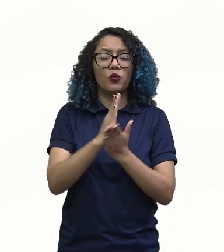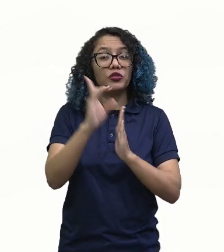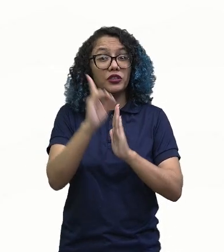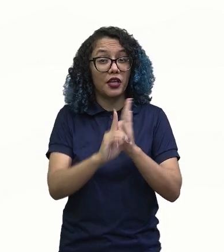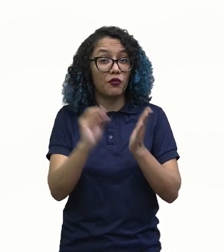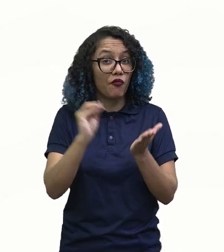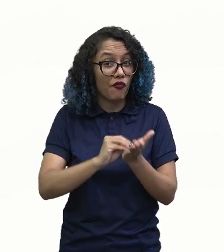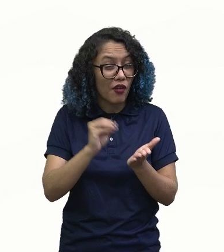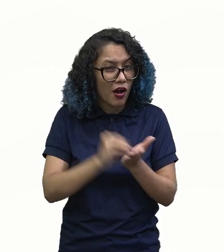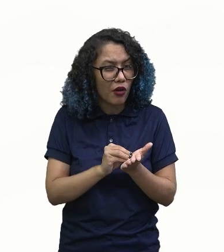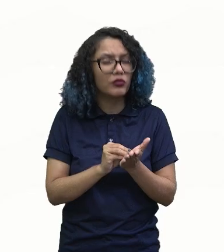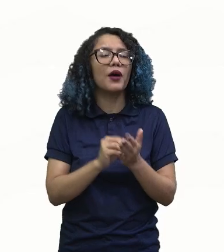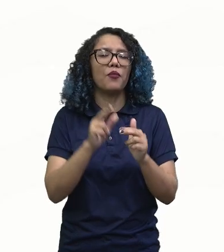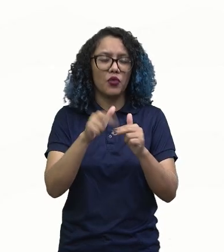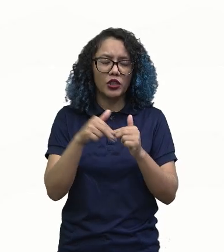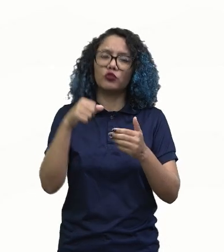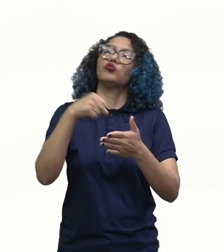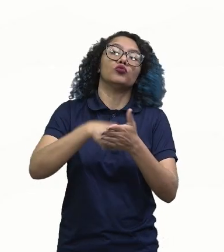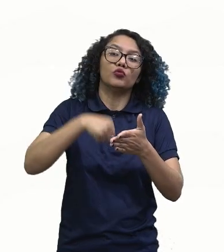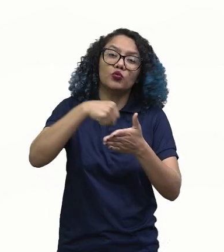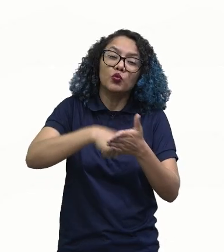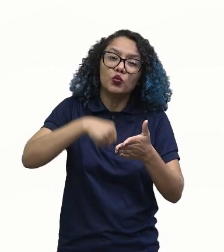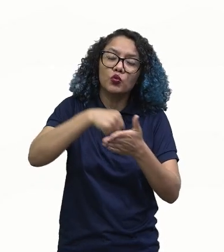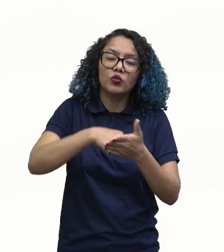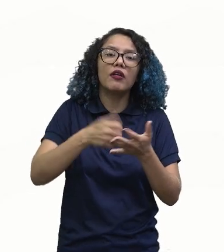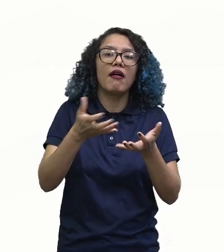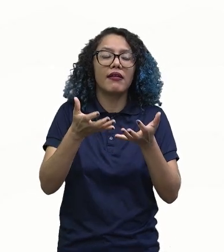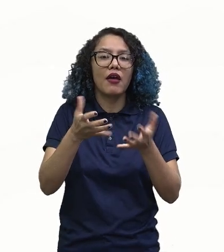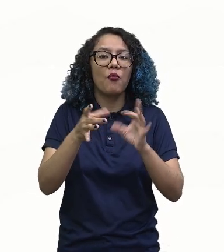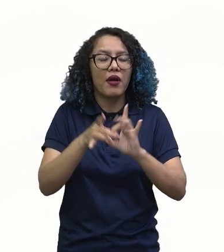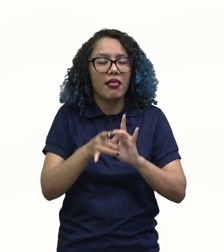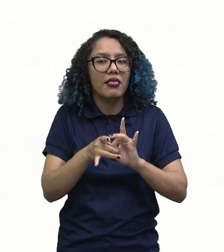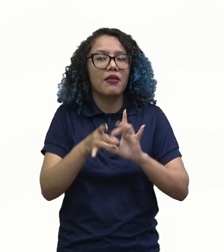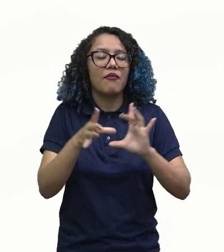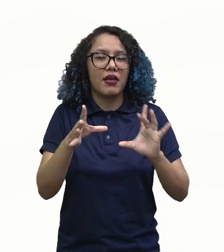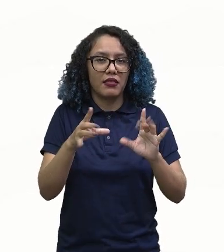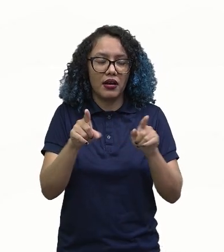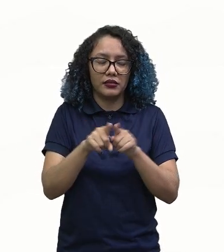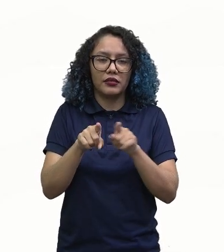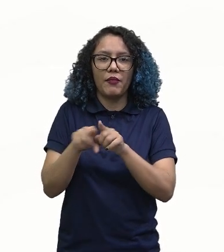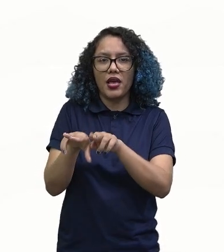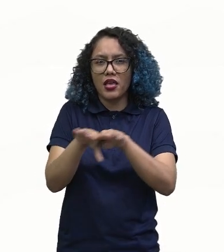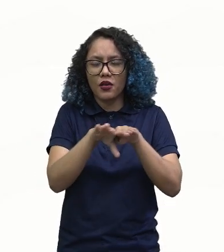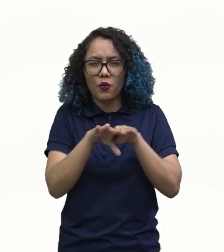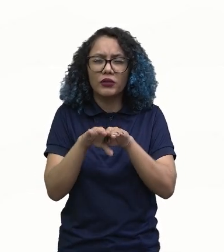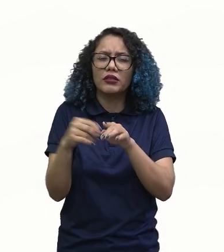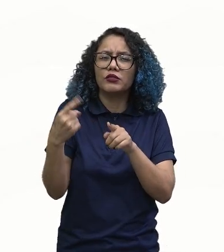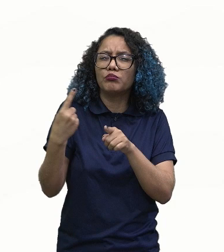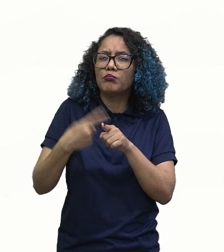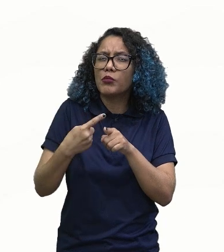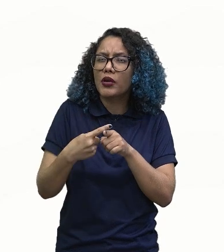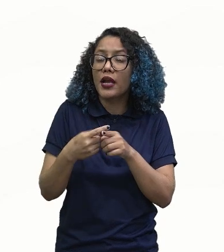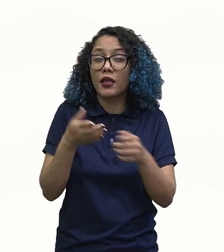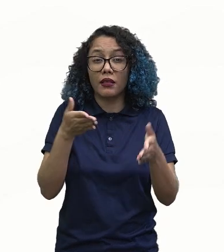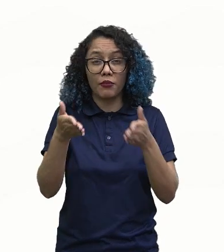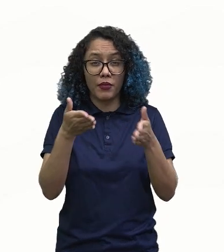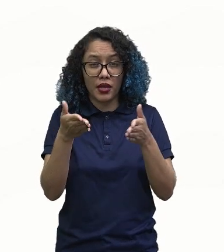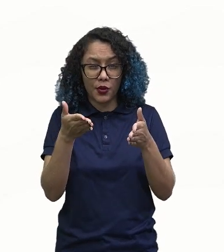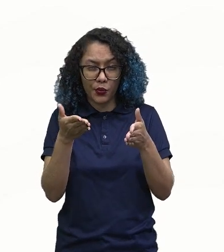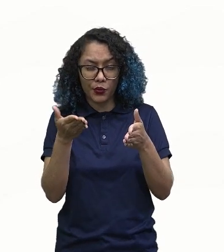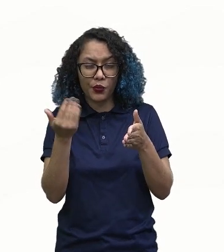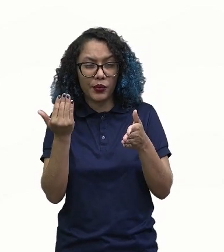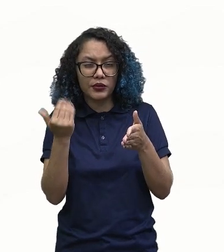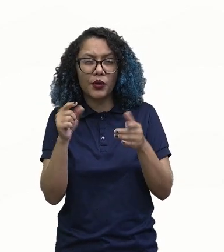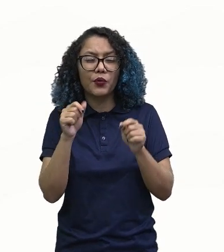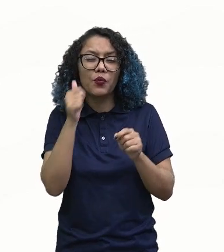Vão lutar por uma maior liberdade e igualdade, uma vez que naquele período as